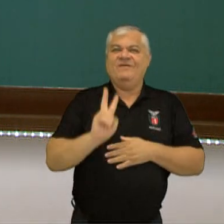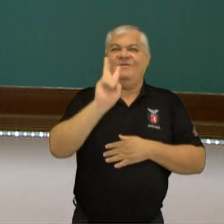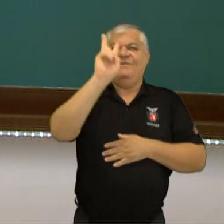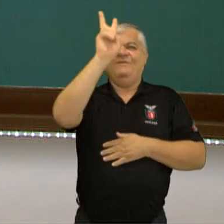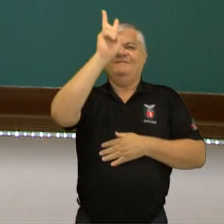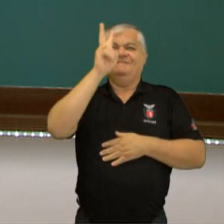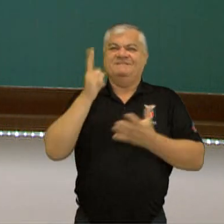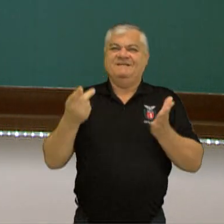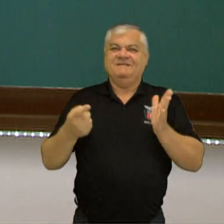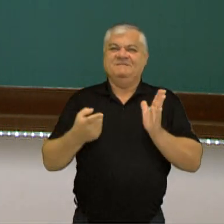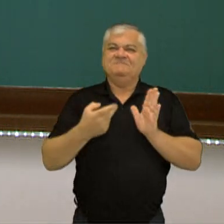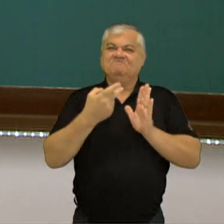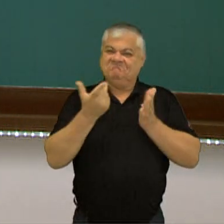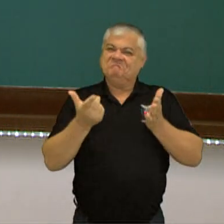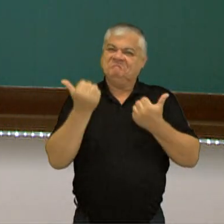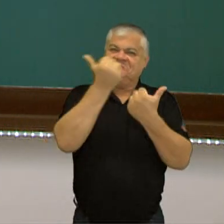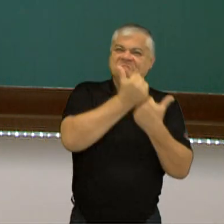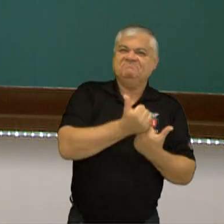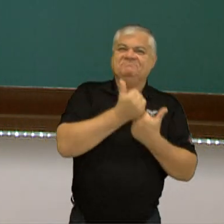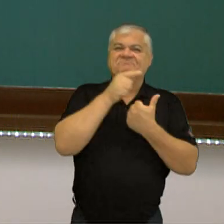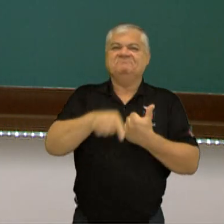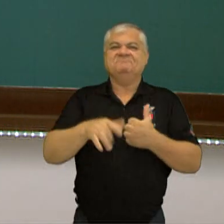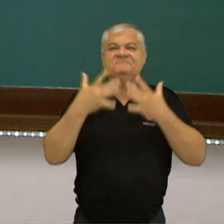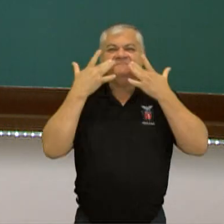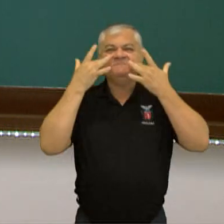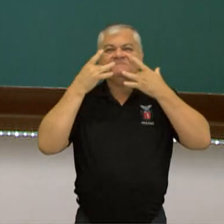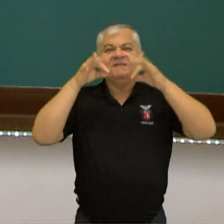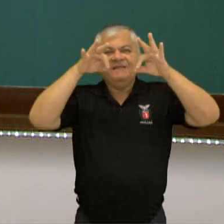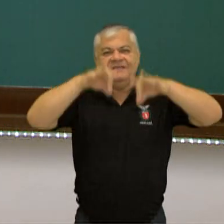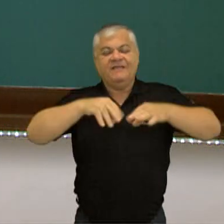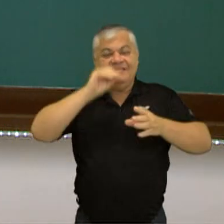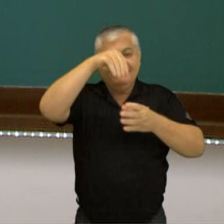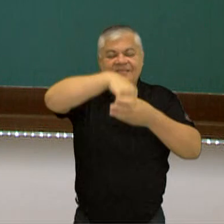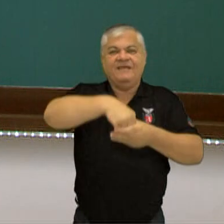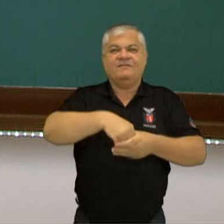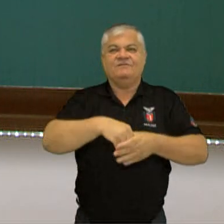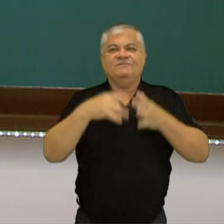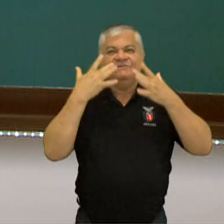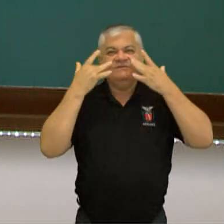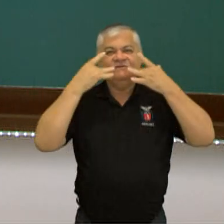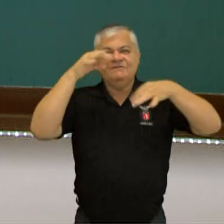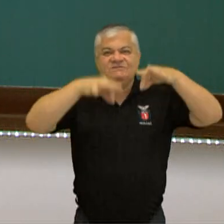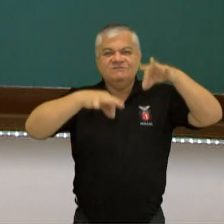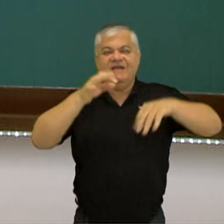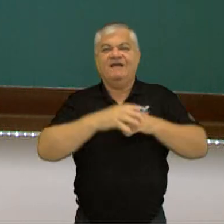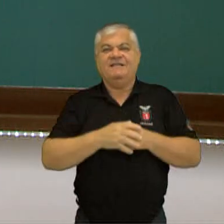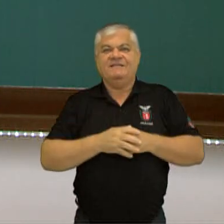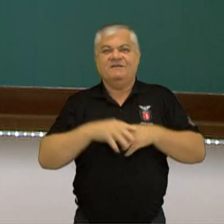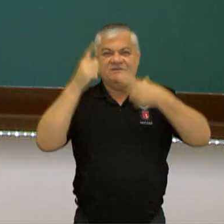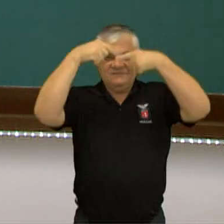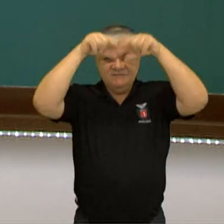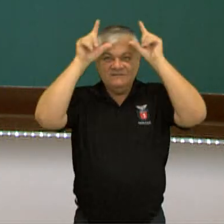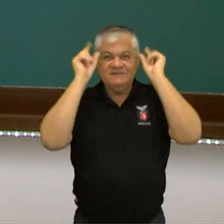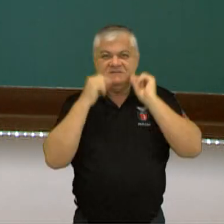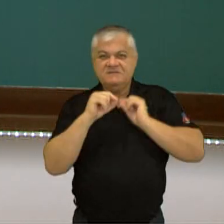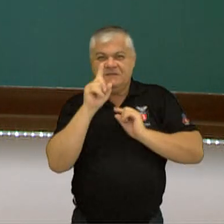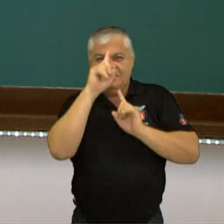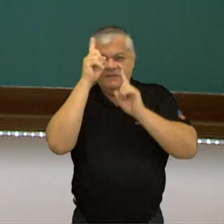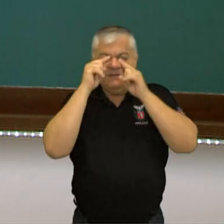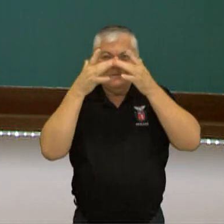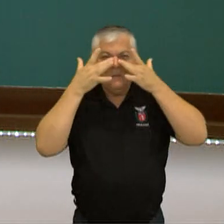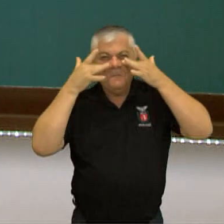presente, caracteristicamente, dentro da comédia dell'arte, das figuras. Então, a figura do bobo da corte tem a ideia do